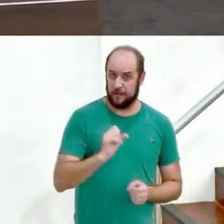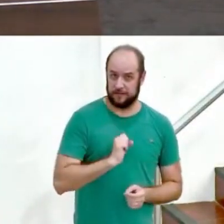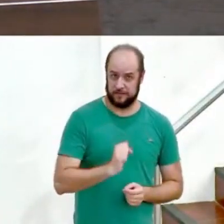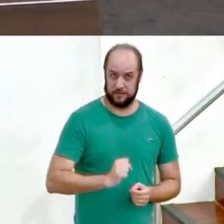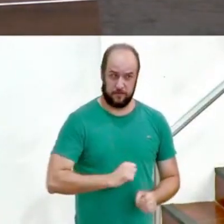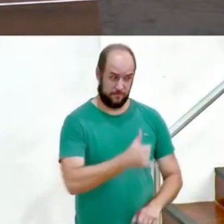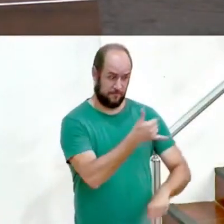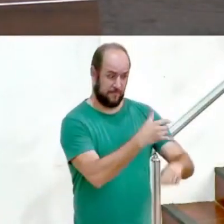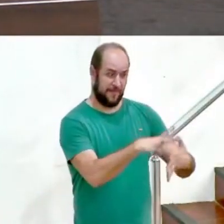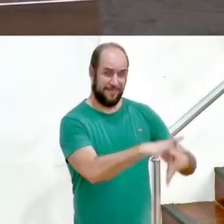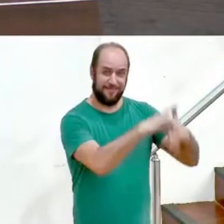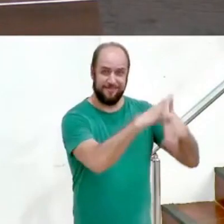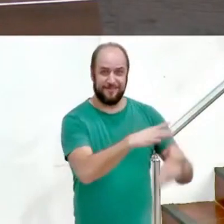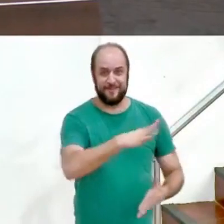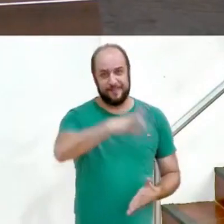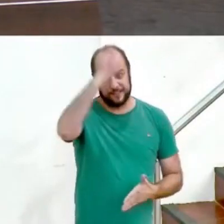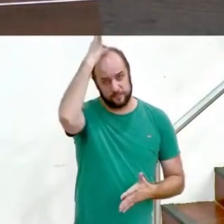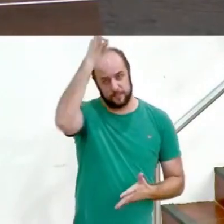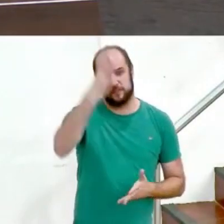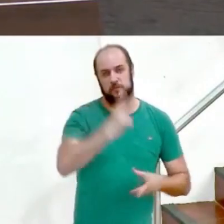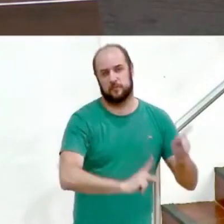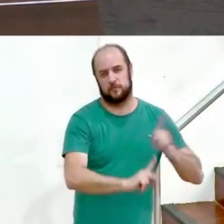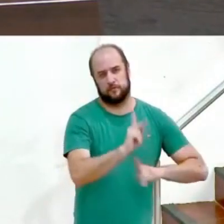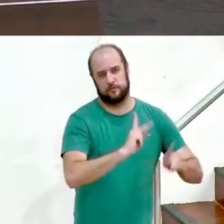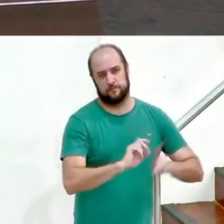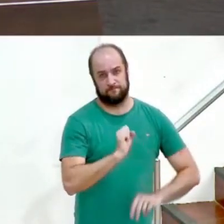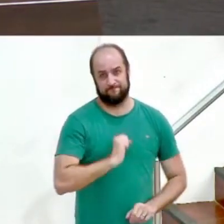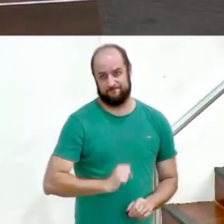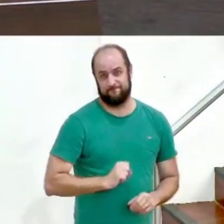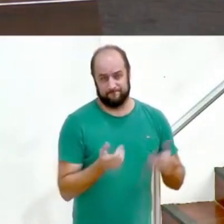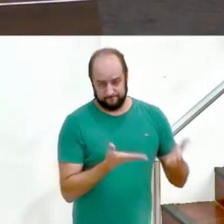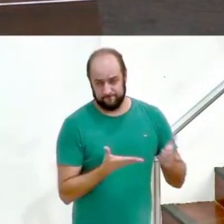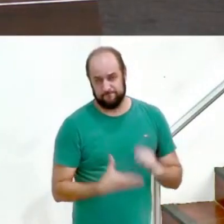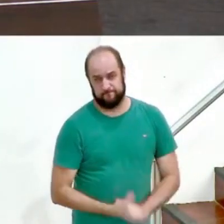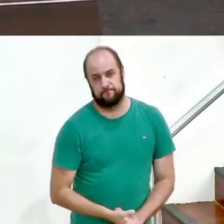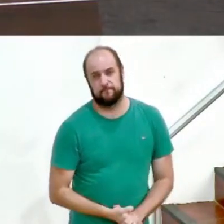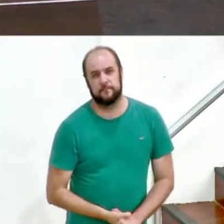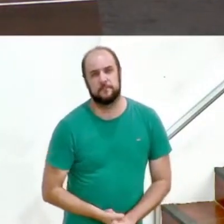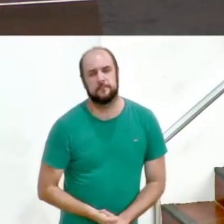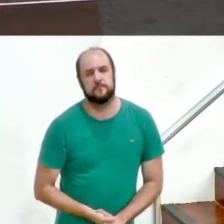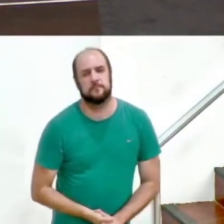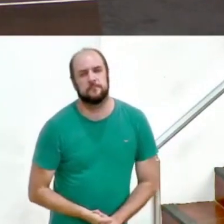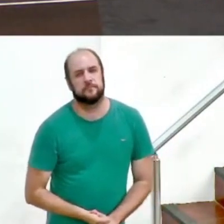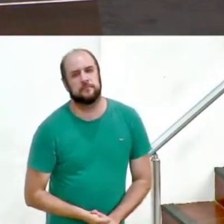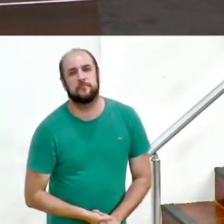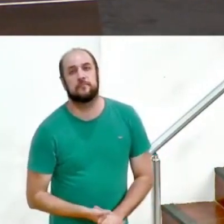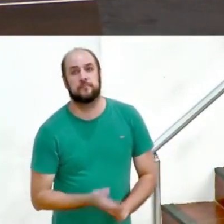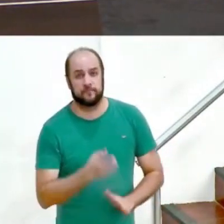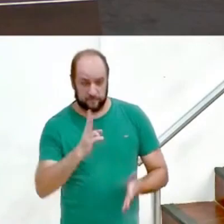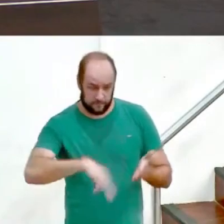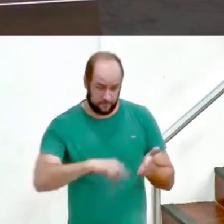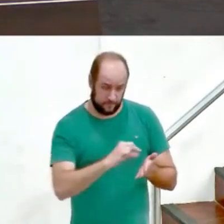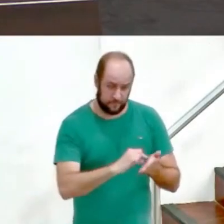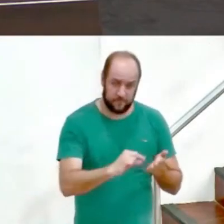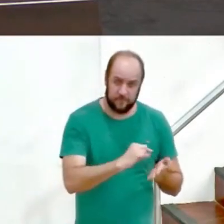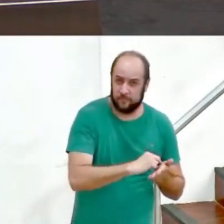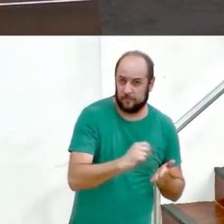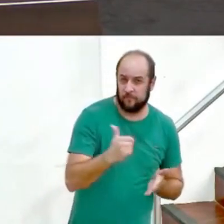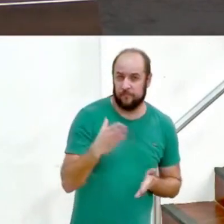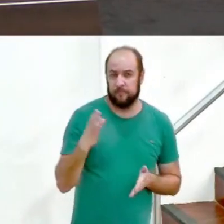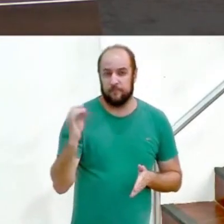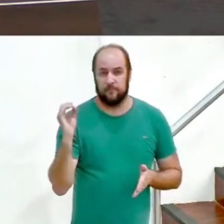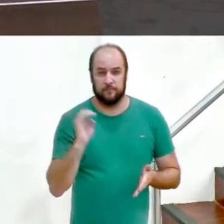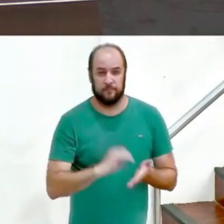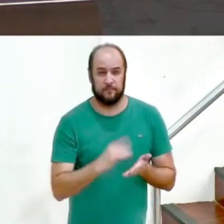os líderes espirituais do povo de Deus. Leamos então novamente os versos de 10